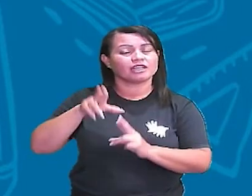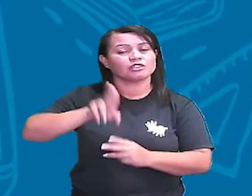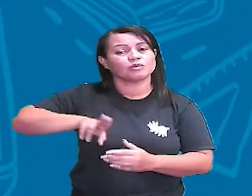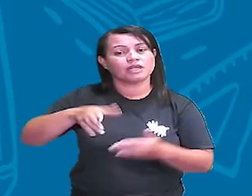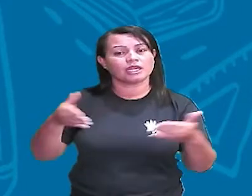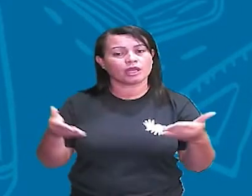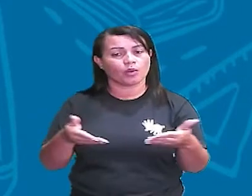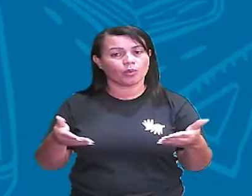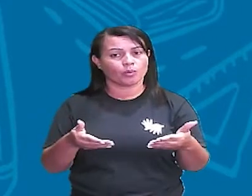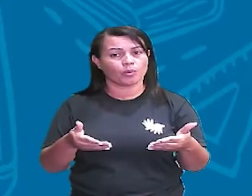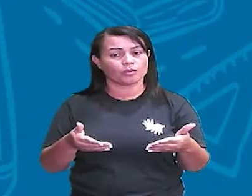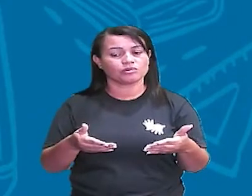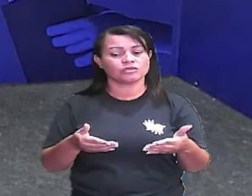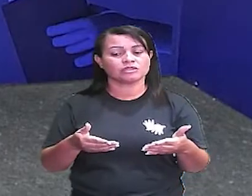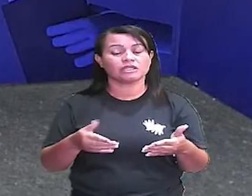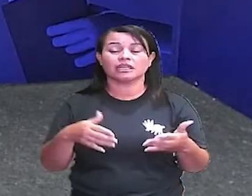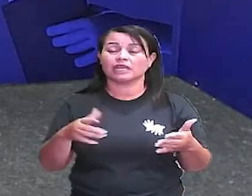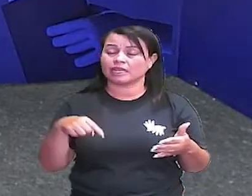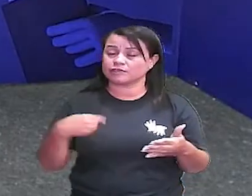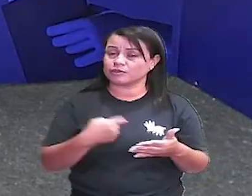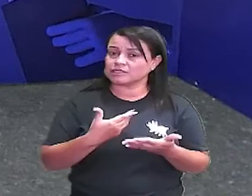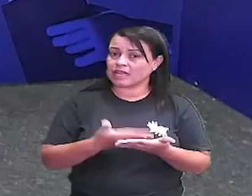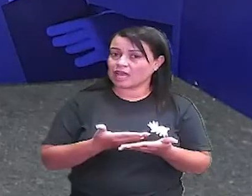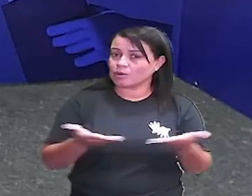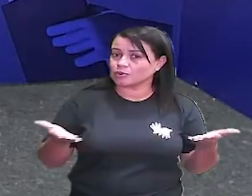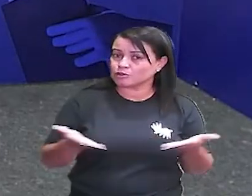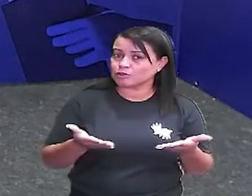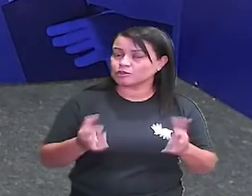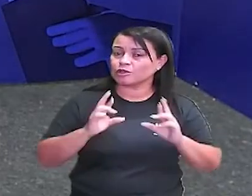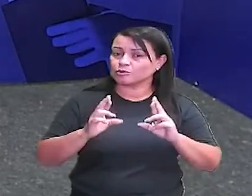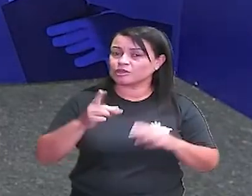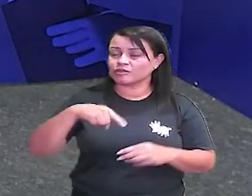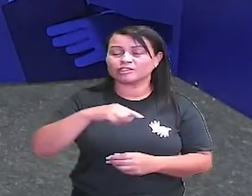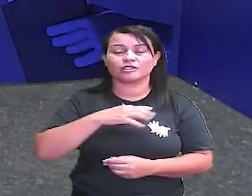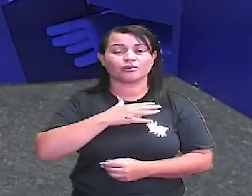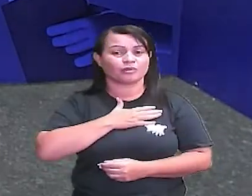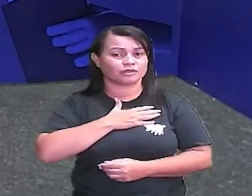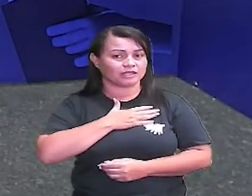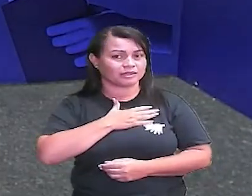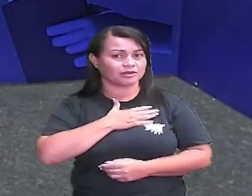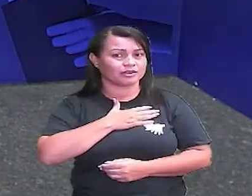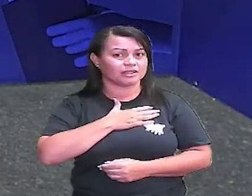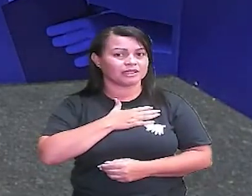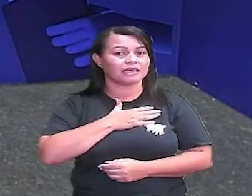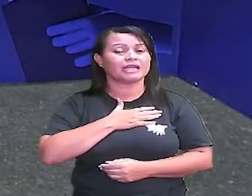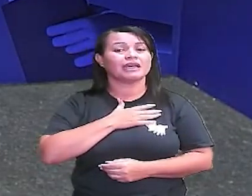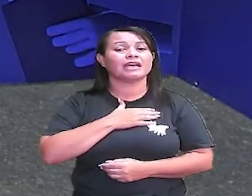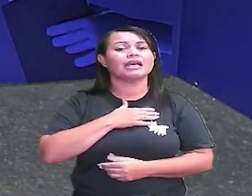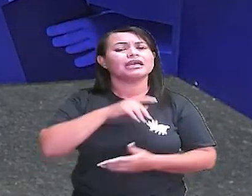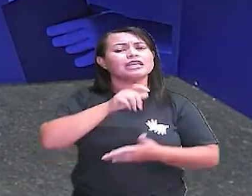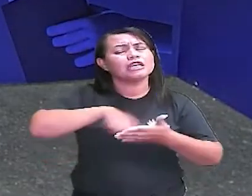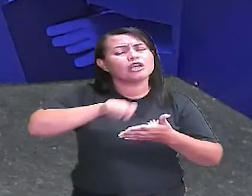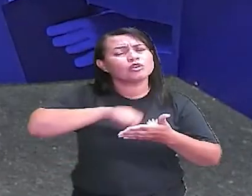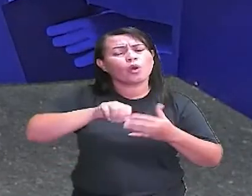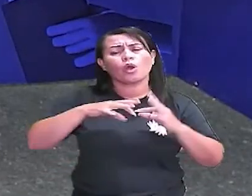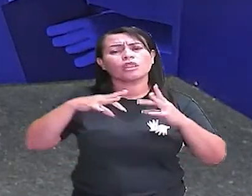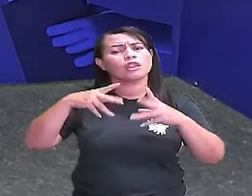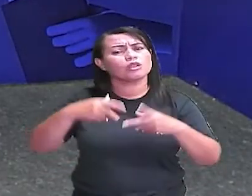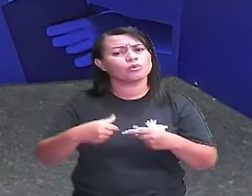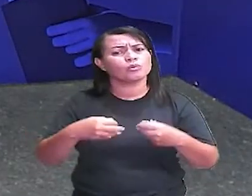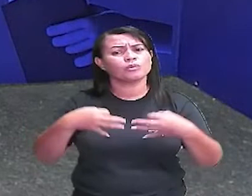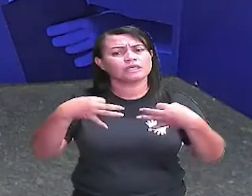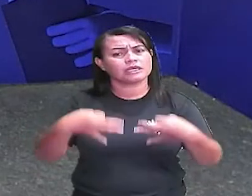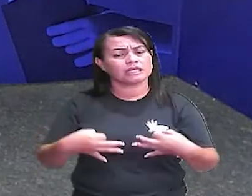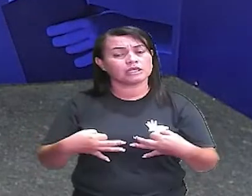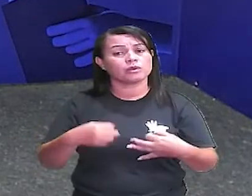utilizadas hoje e essa foi a nossa aula de hoje. Eu espero que vocês tenham gostado e anotem, registrem tudo direitinho.